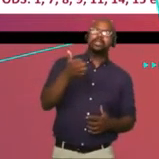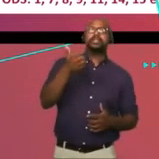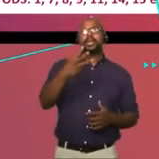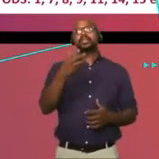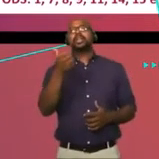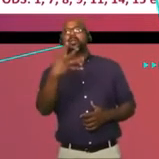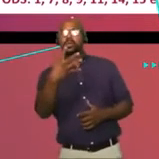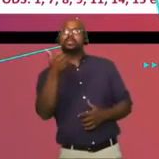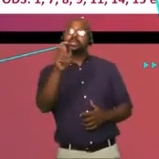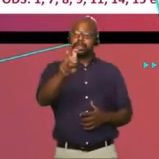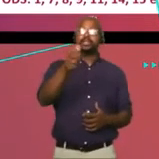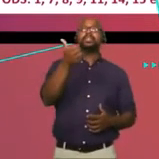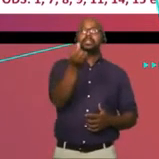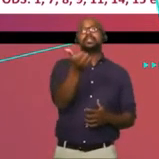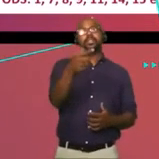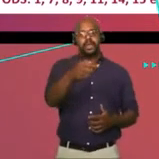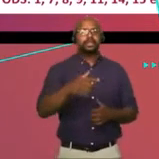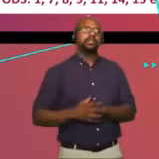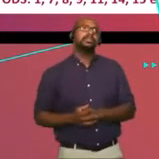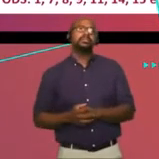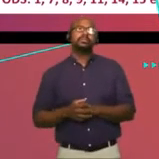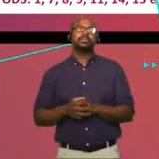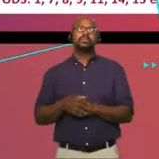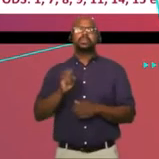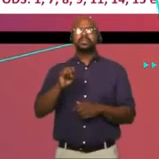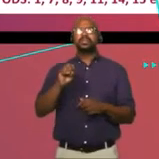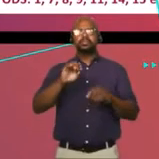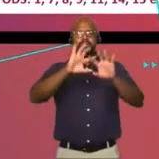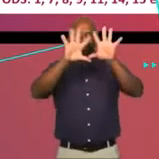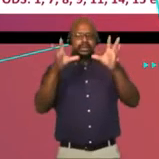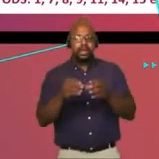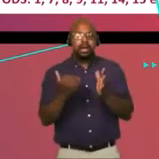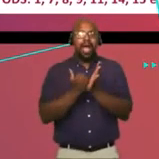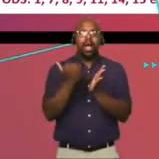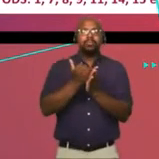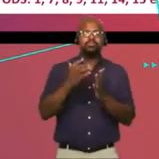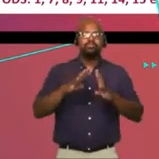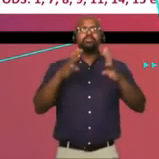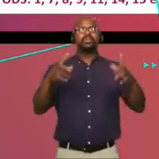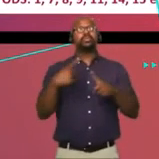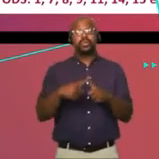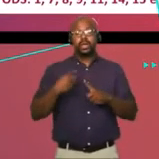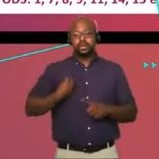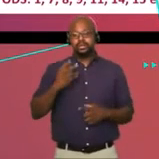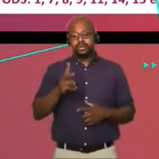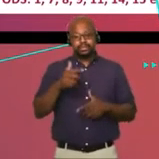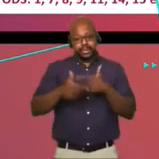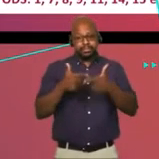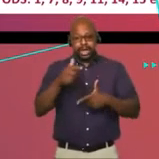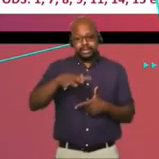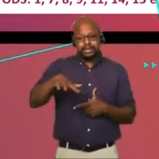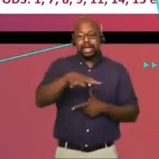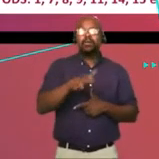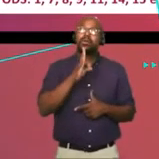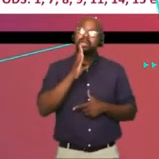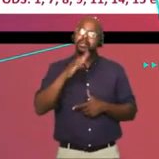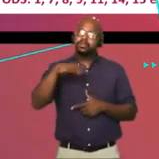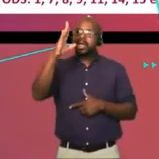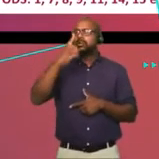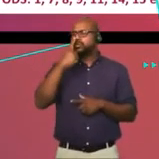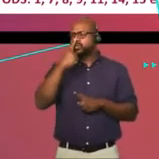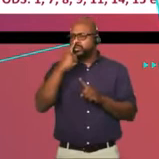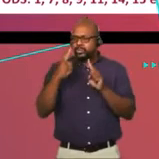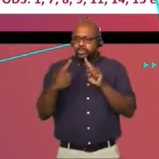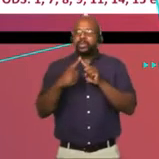13 14 15 16 17 se eu super dimensiones me perdoem tá porque a vida toda trabalhei nessa área então conheço ela mais de